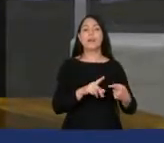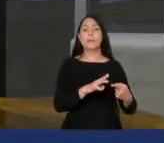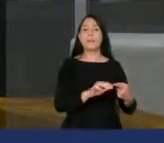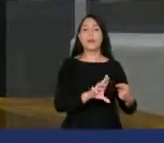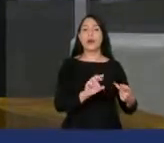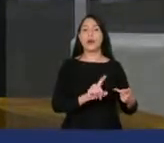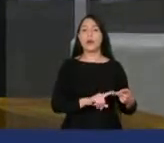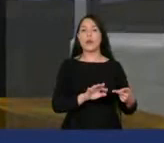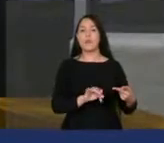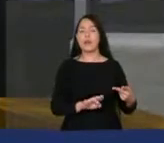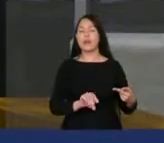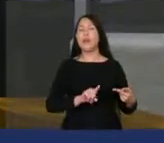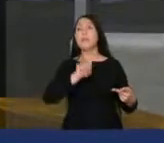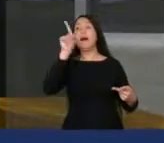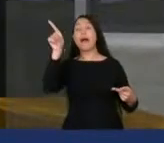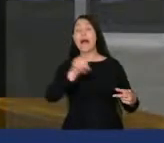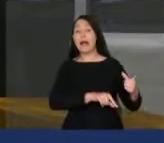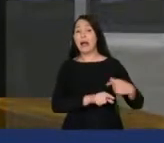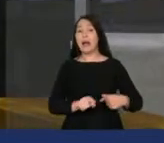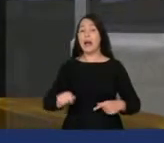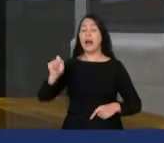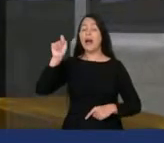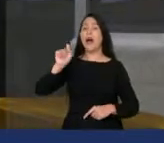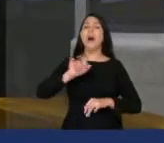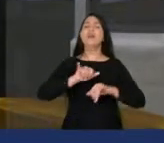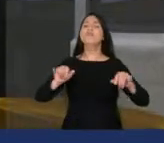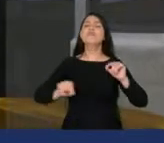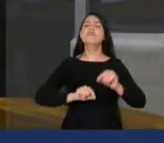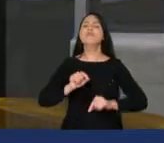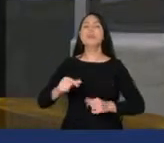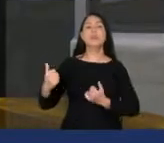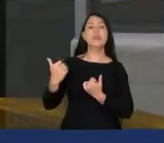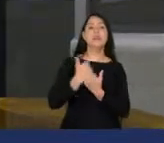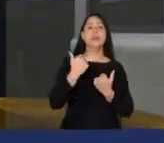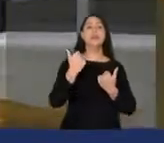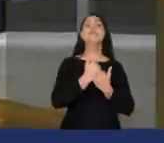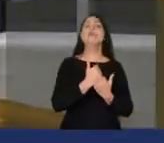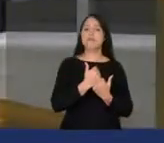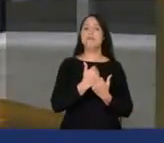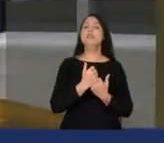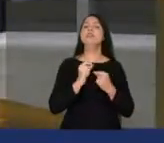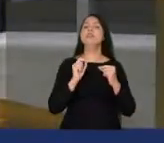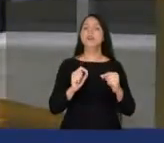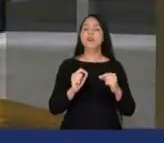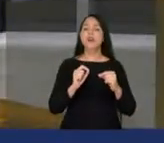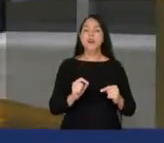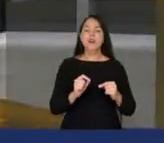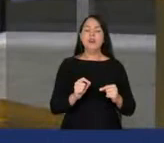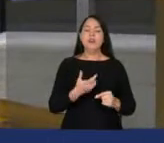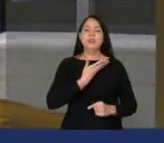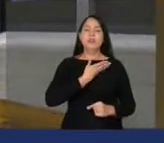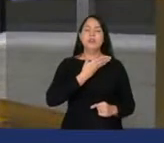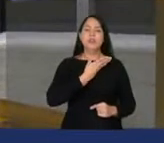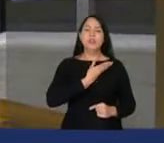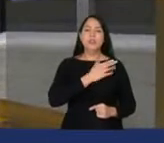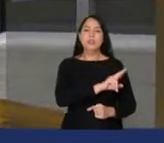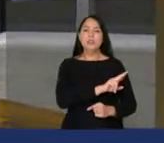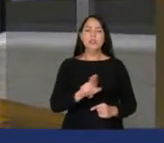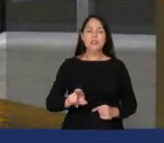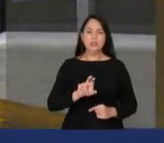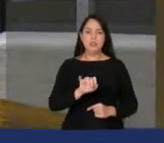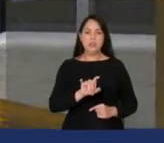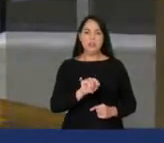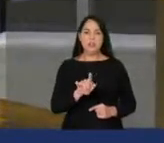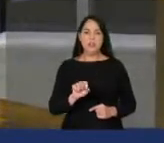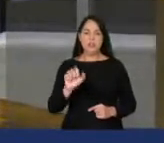me avisaram que estava auxiliando também o amigo e querido Edson Lodi a organizar o